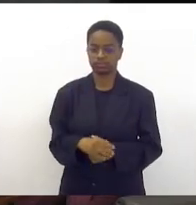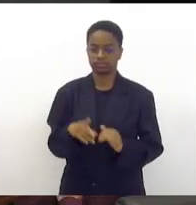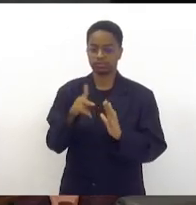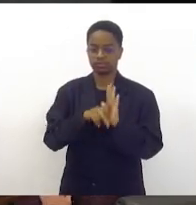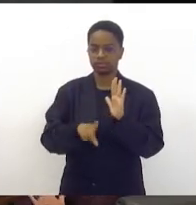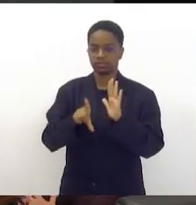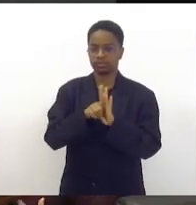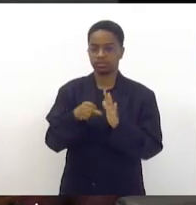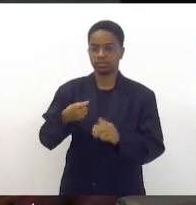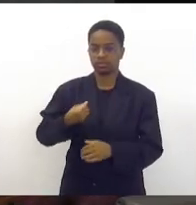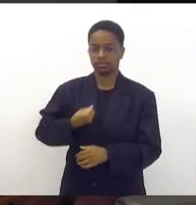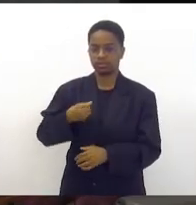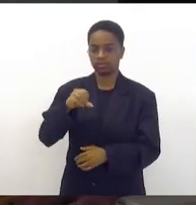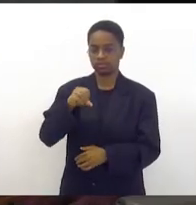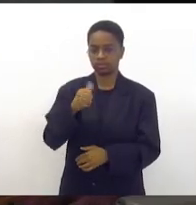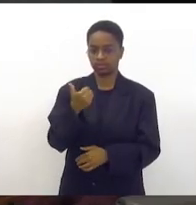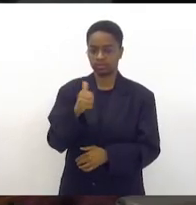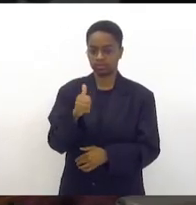Projeto de lei número